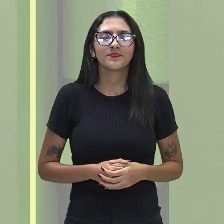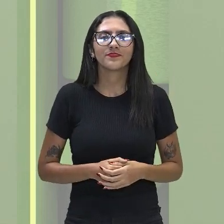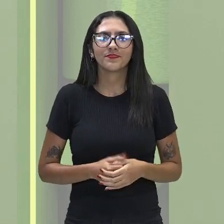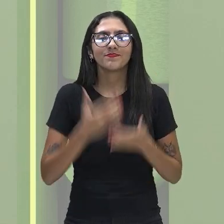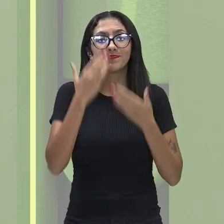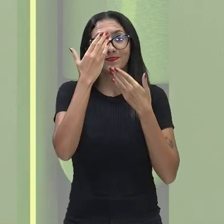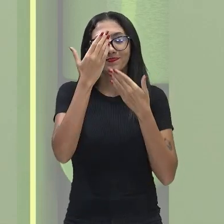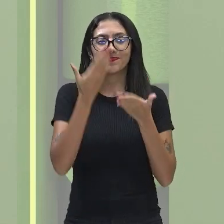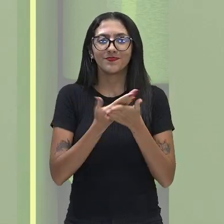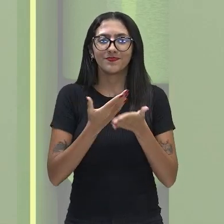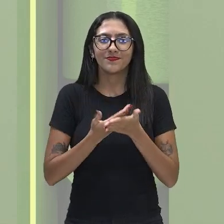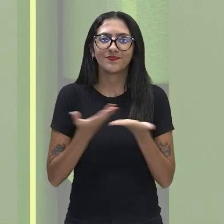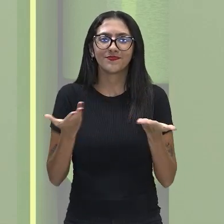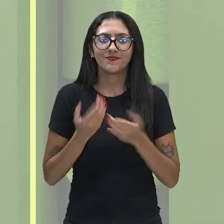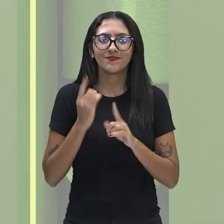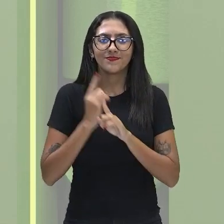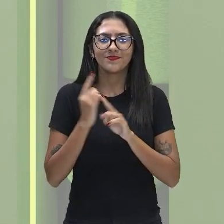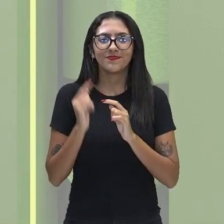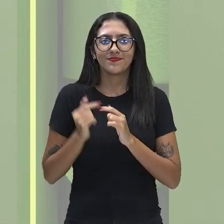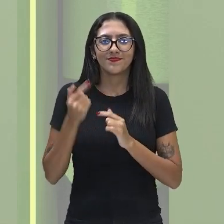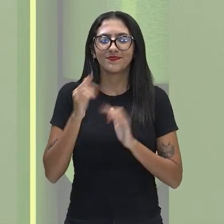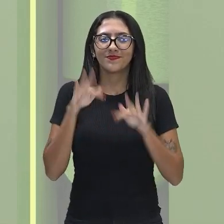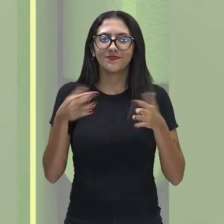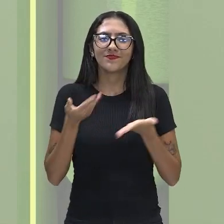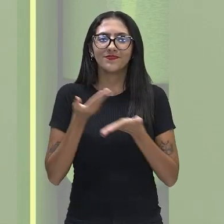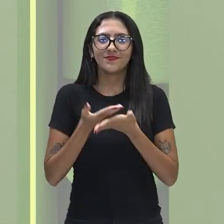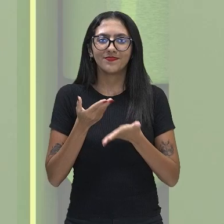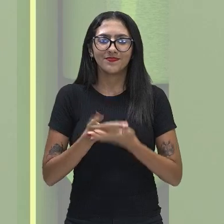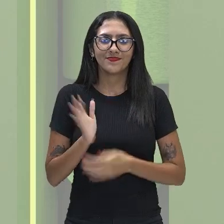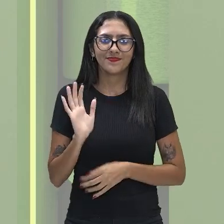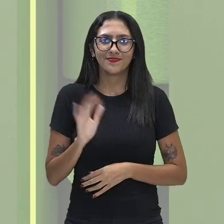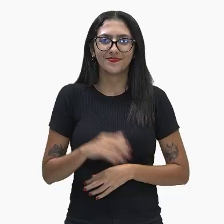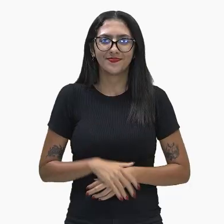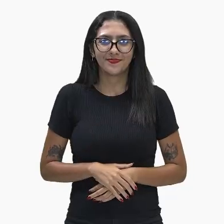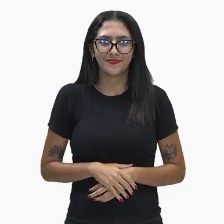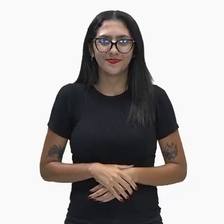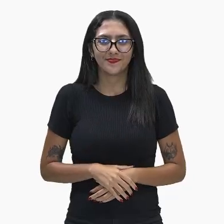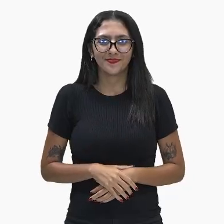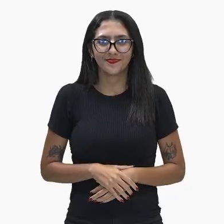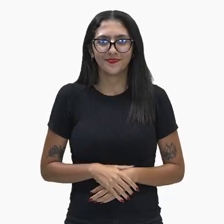Muito obrigada pela atenção de vocês. Essa foi a nossa aula de hoje.